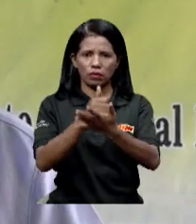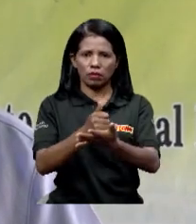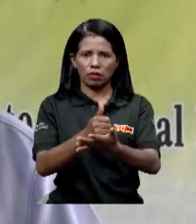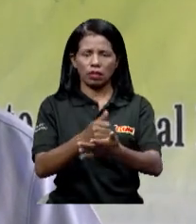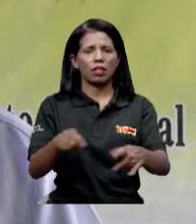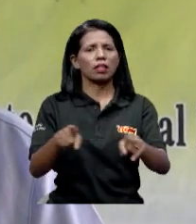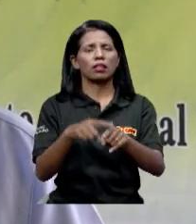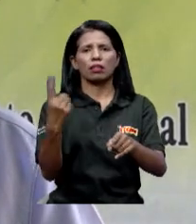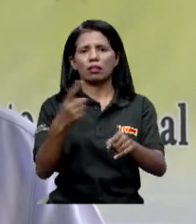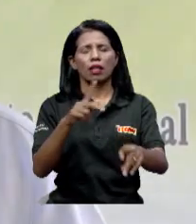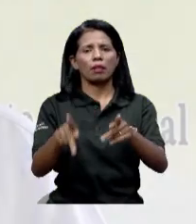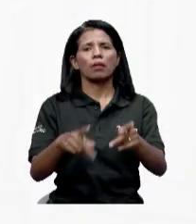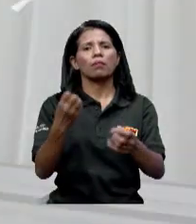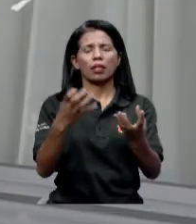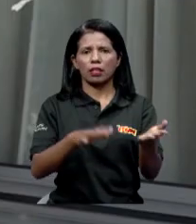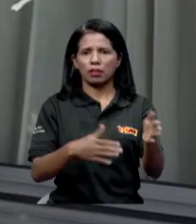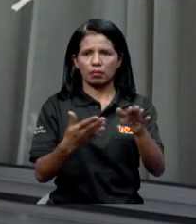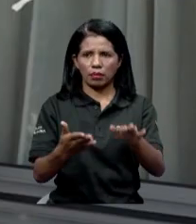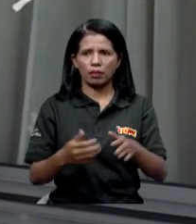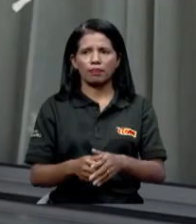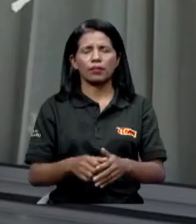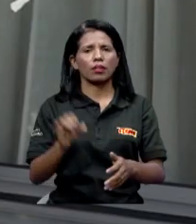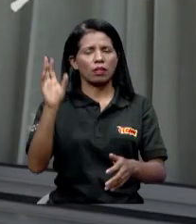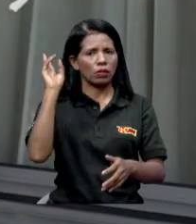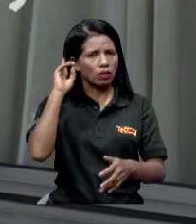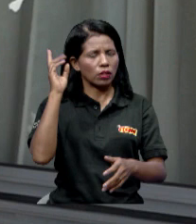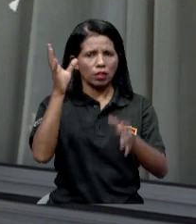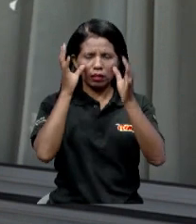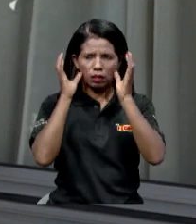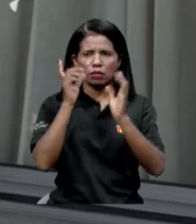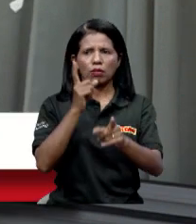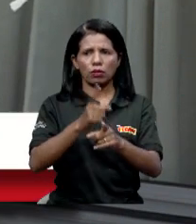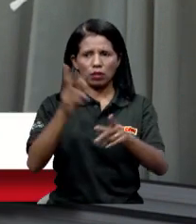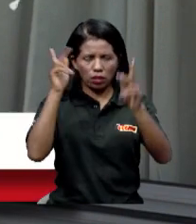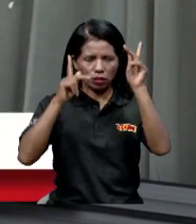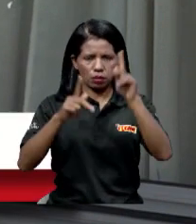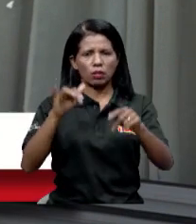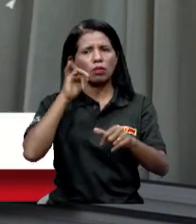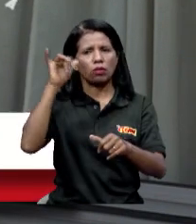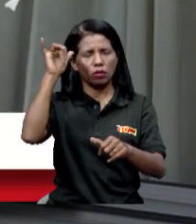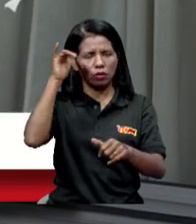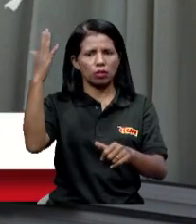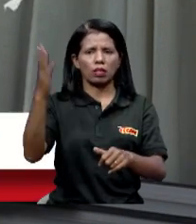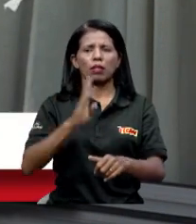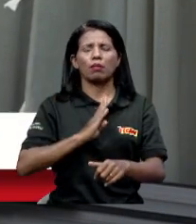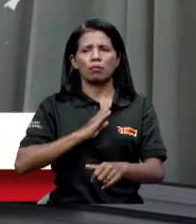ne be bek em barak se mate ne la ona e tris tetebes kazu ne be mosu orse e a